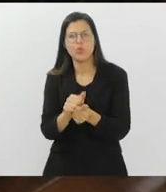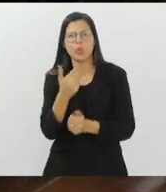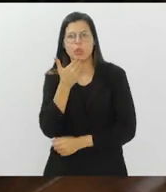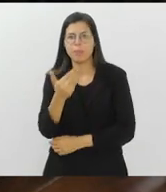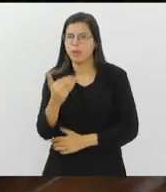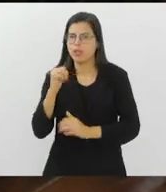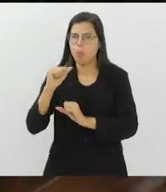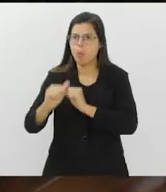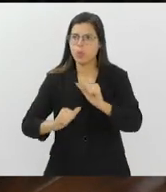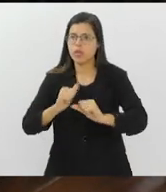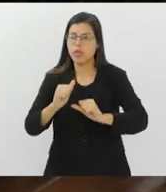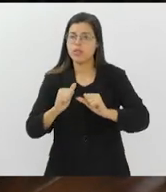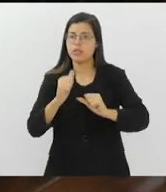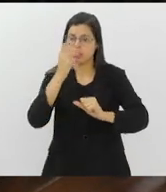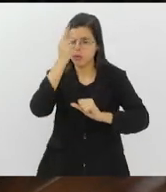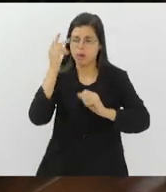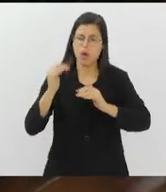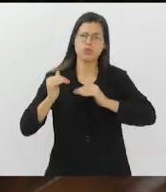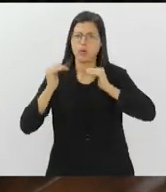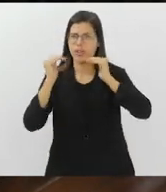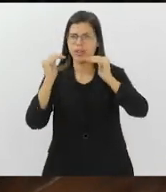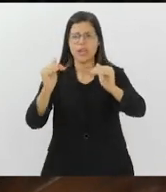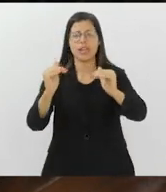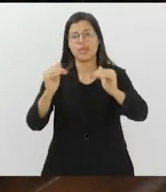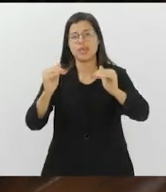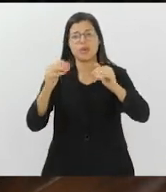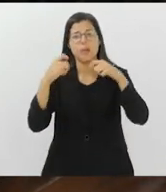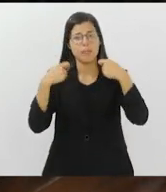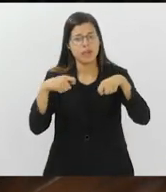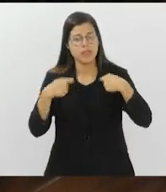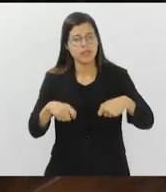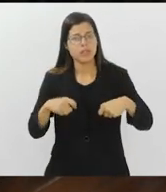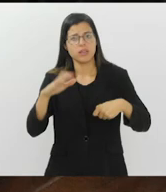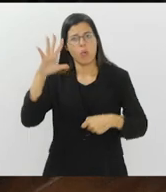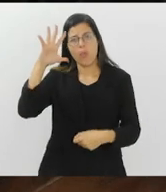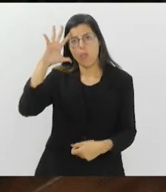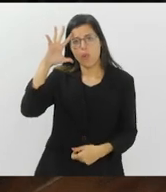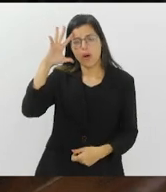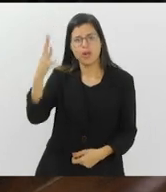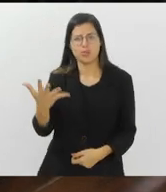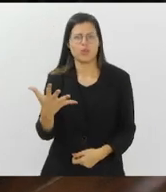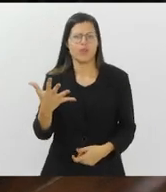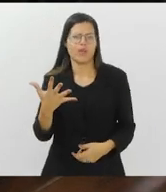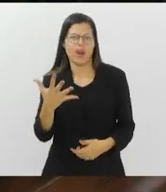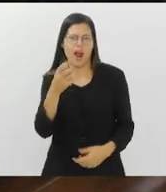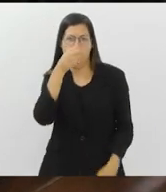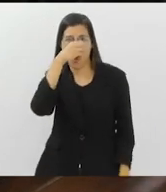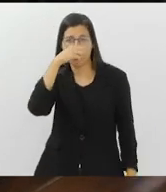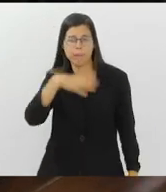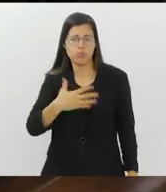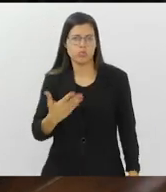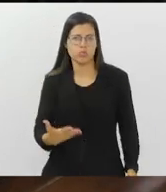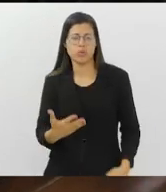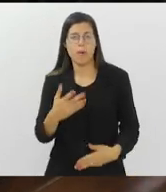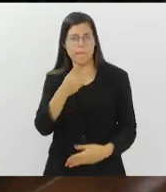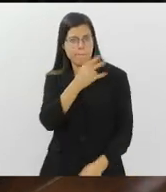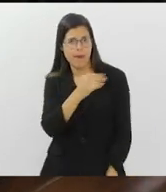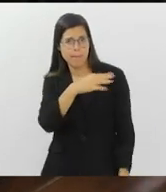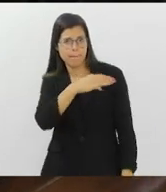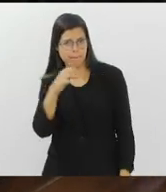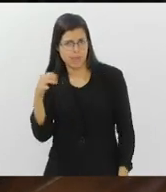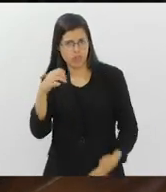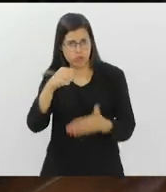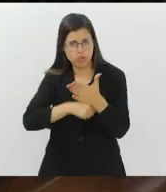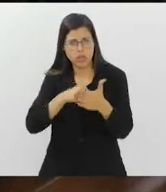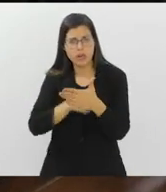que as autoridades competentes consigam resolver esse abuso. Aos pais e mães que estão lutando, eu quero